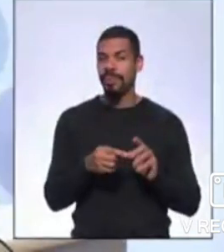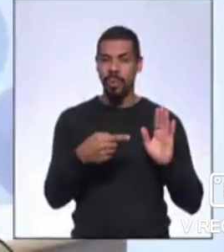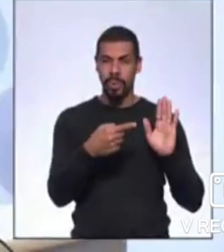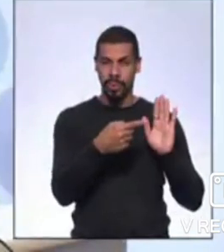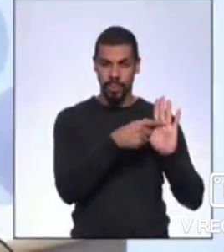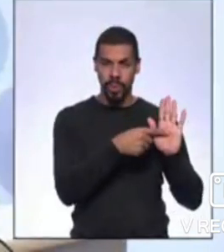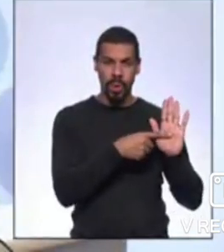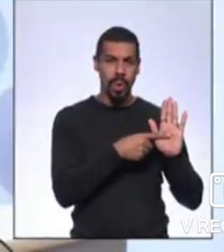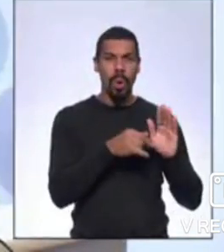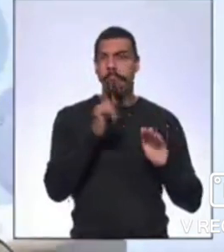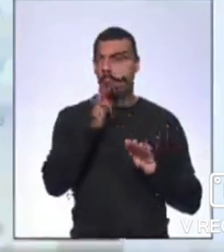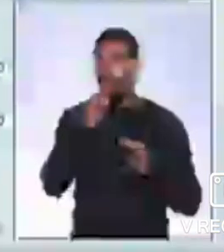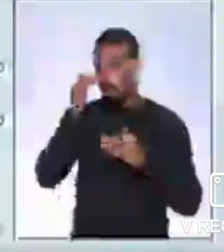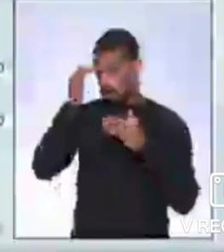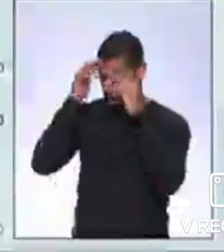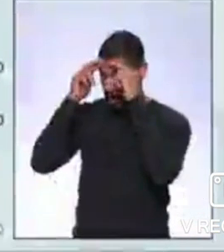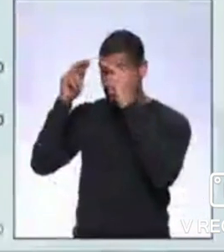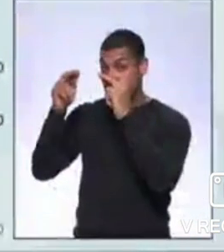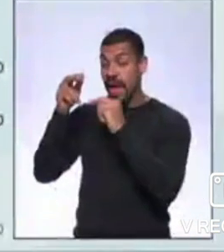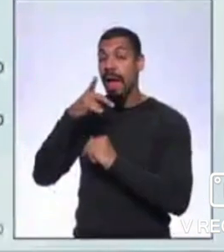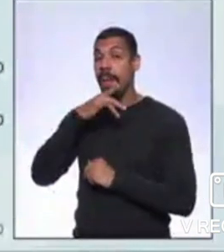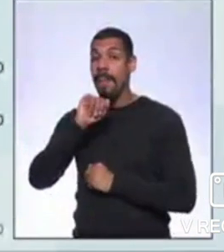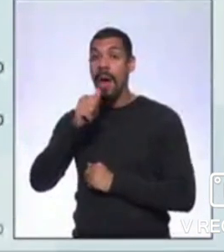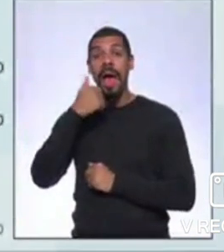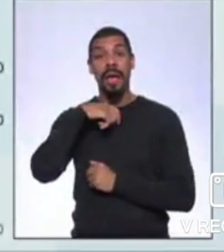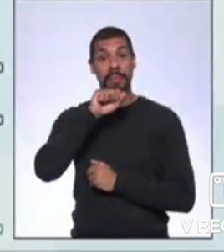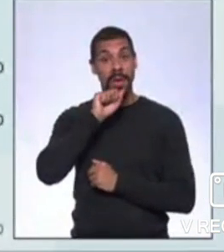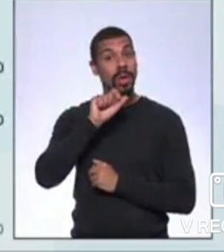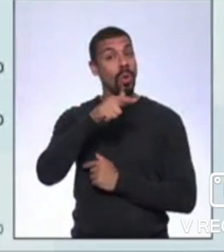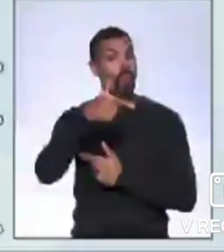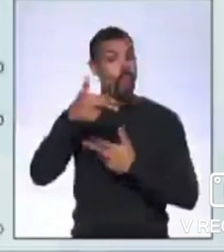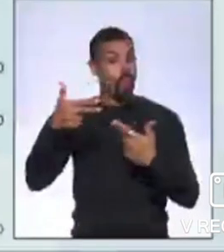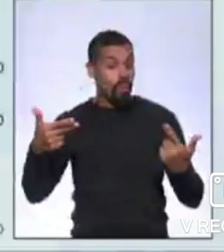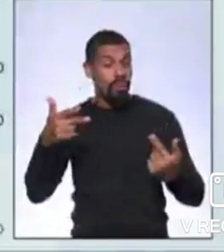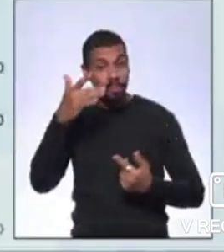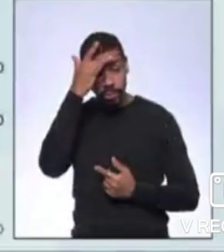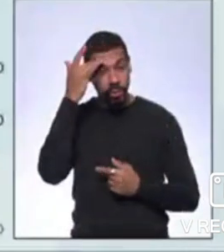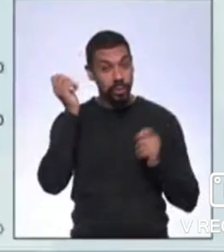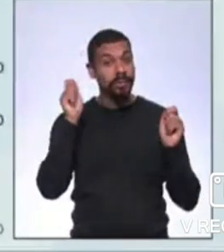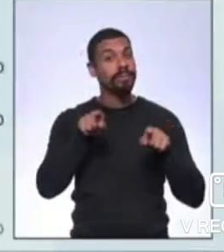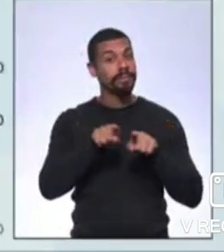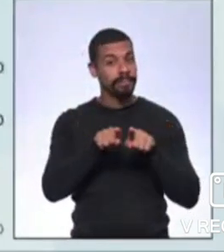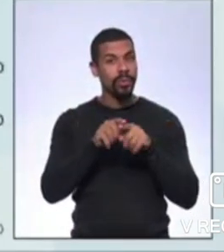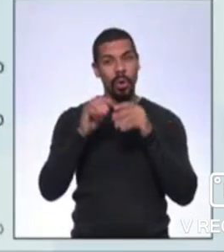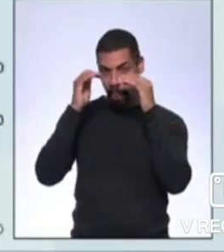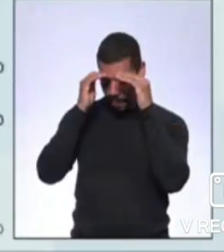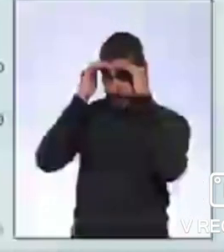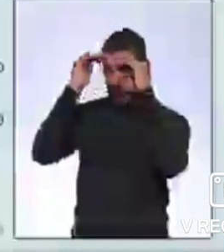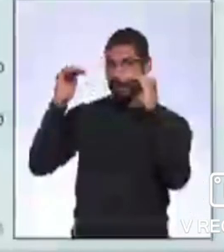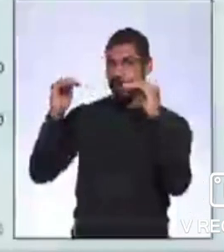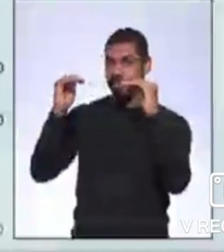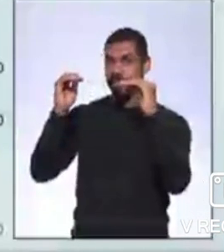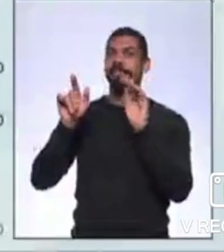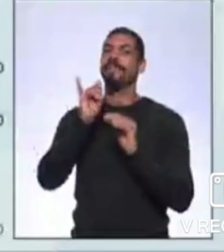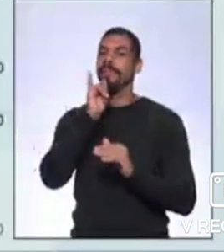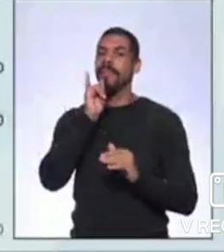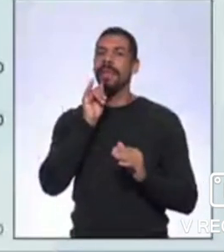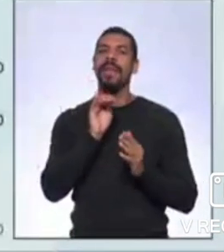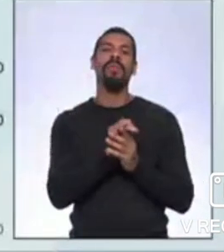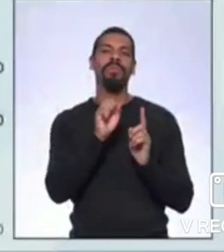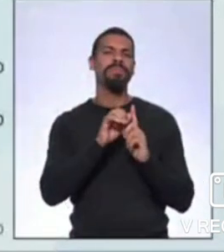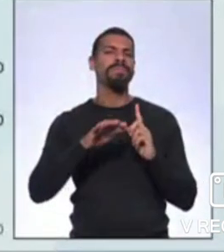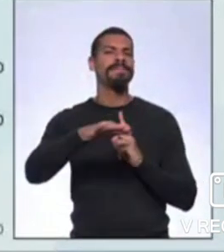honrar pai e mãe e outros legítimos superiores. Então, aí já tem a questão de uma Sim. obediência às lideranças